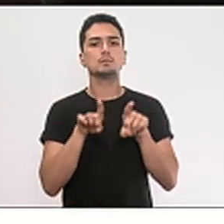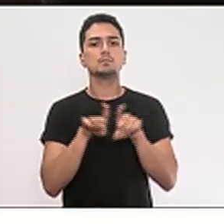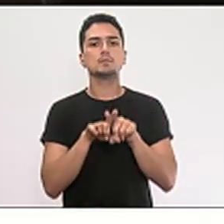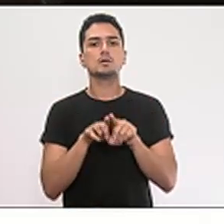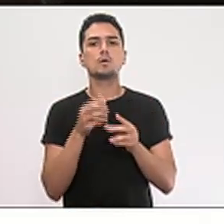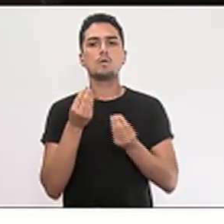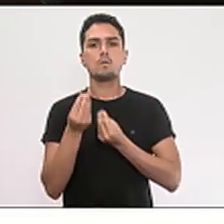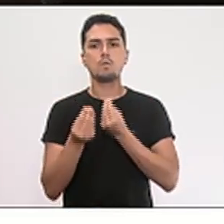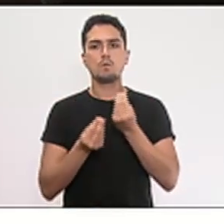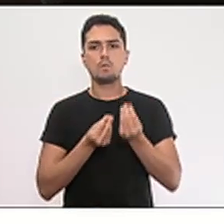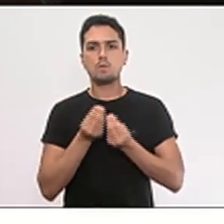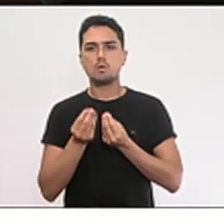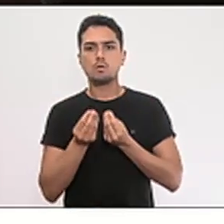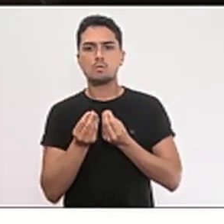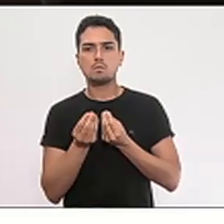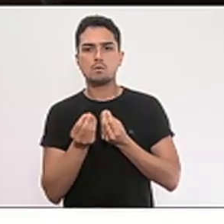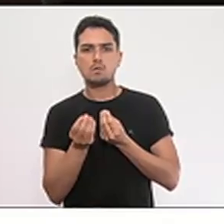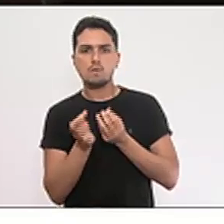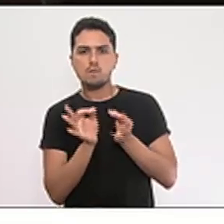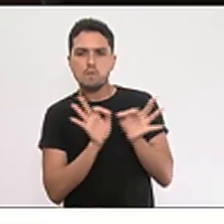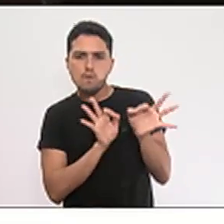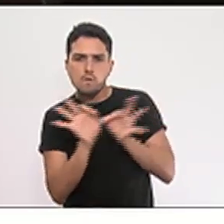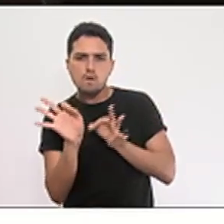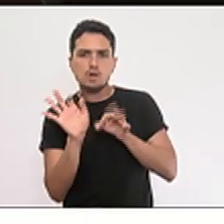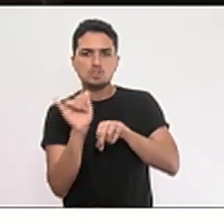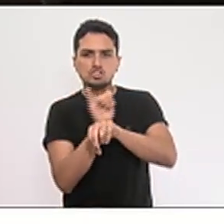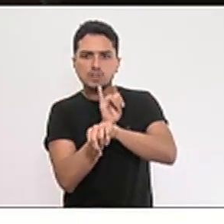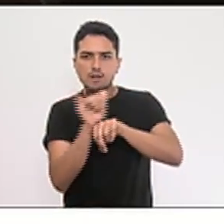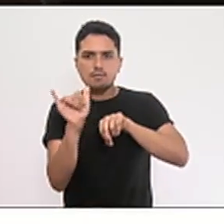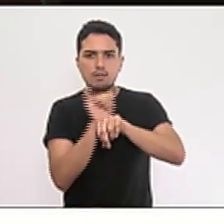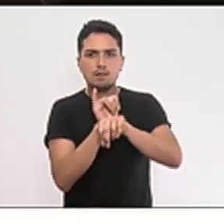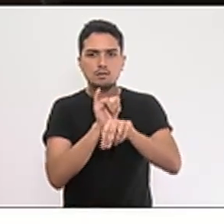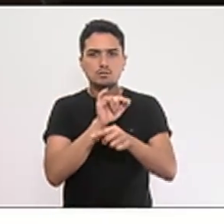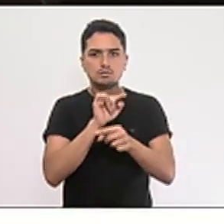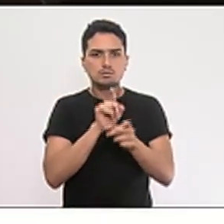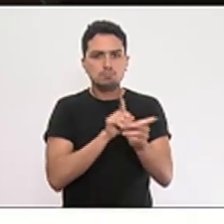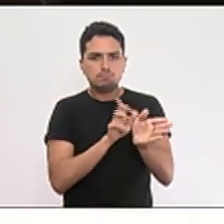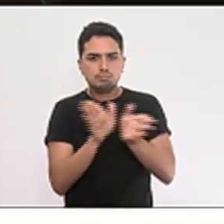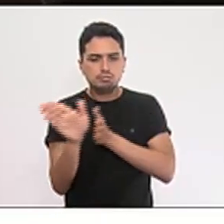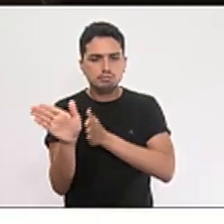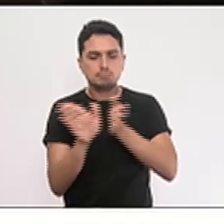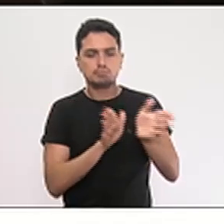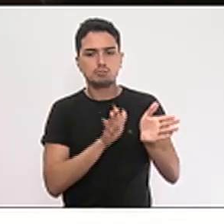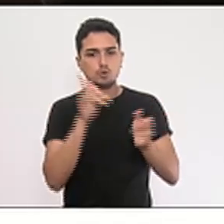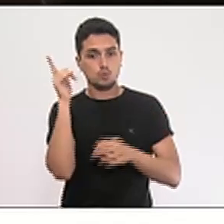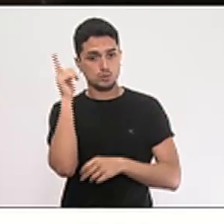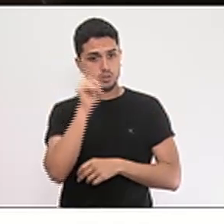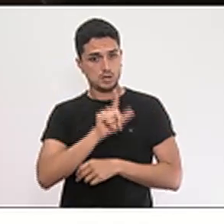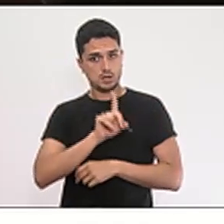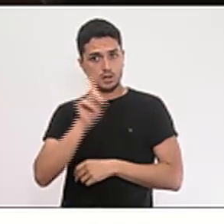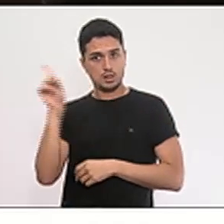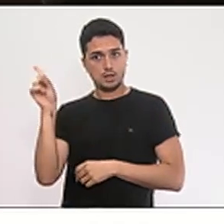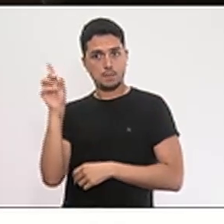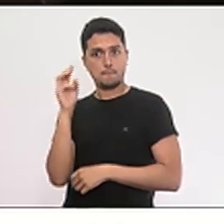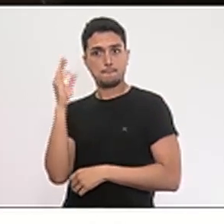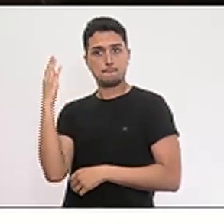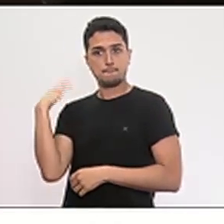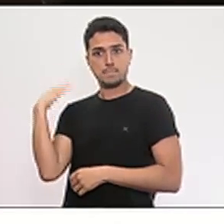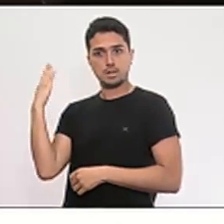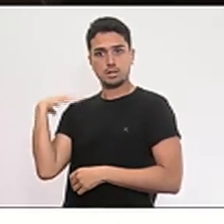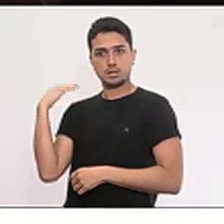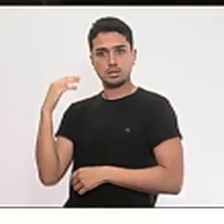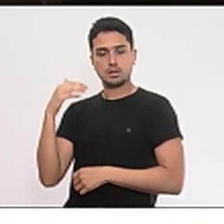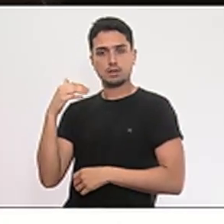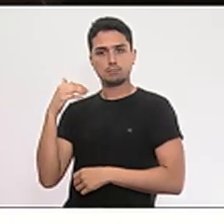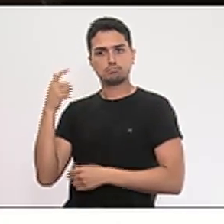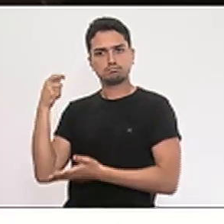cruzado, que foi o sistema implantado na época do regime militar, que foi consolidado